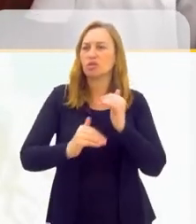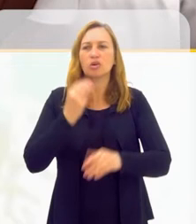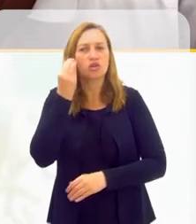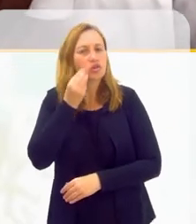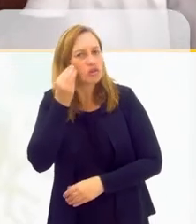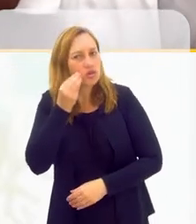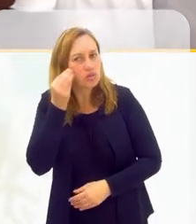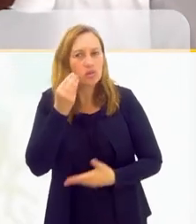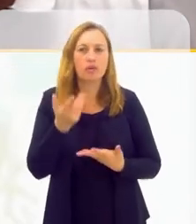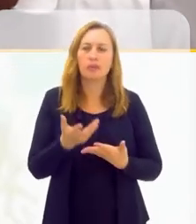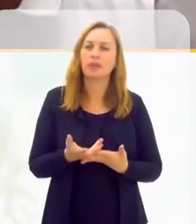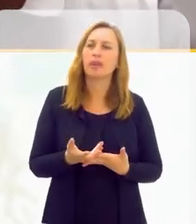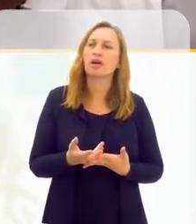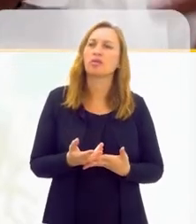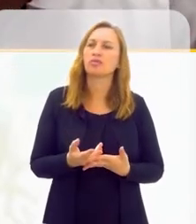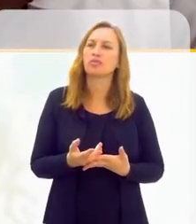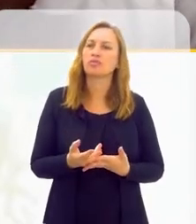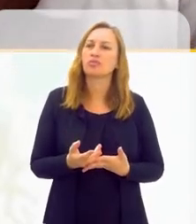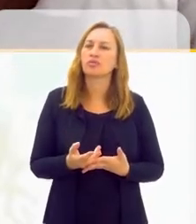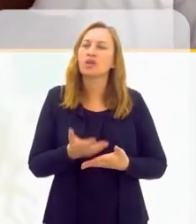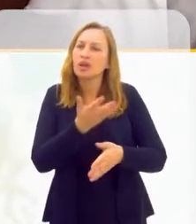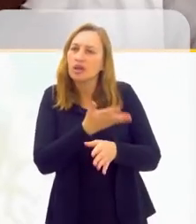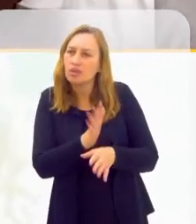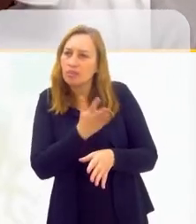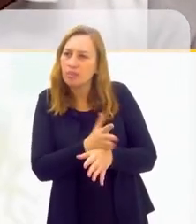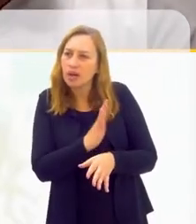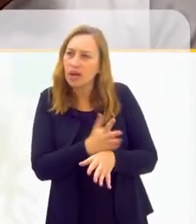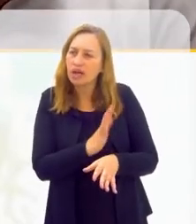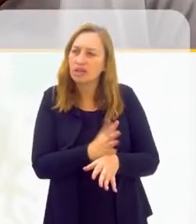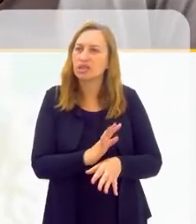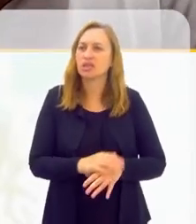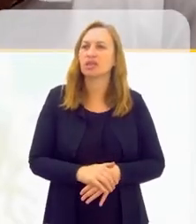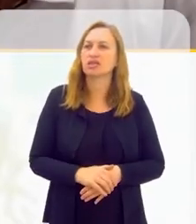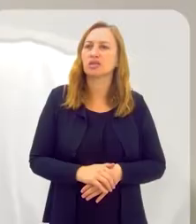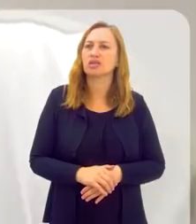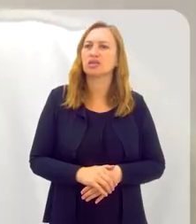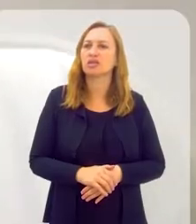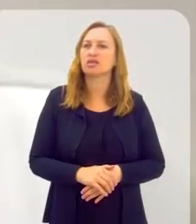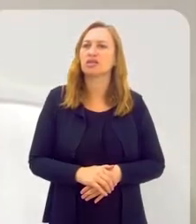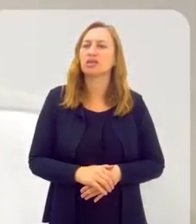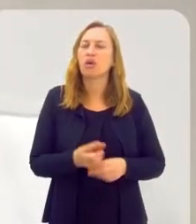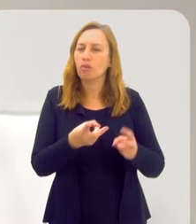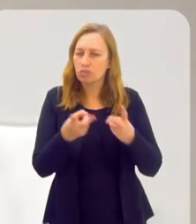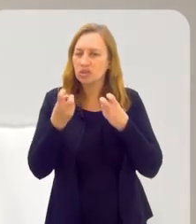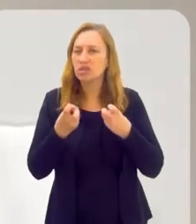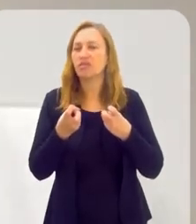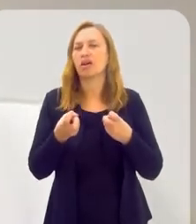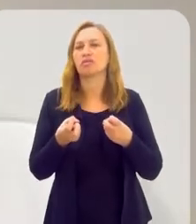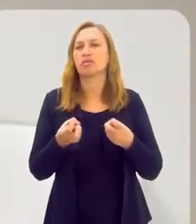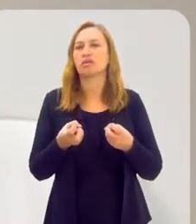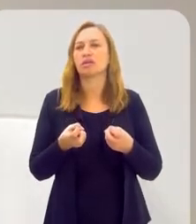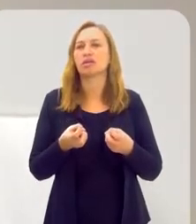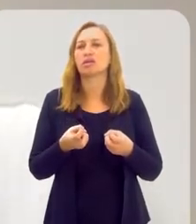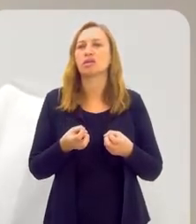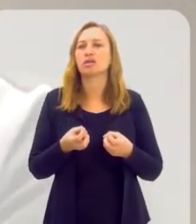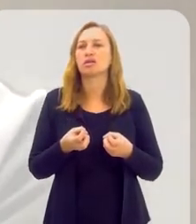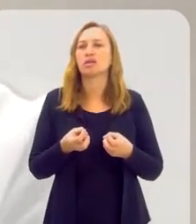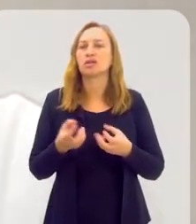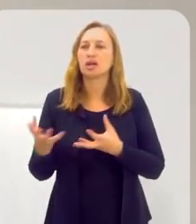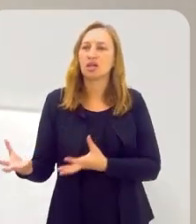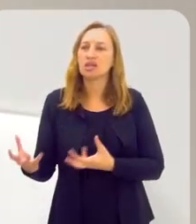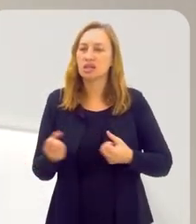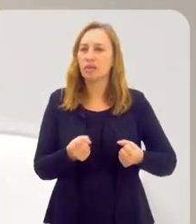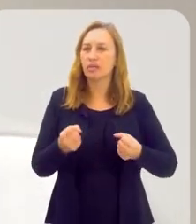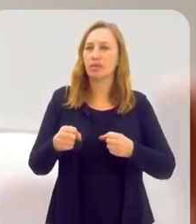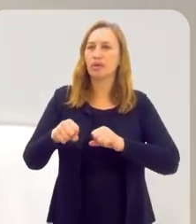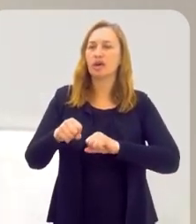possam ir experimentar, para que eles possam ir colocar em prática, para que eles possam ir simplesmente observar. E aí eles vão percebendo